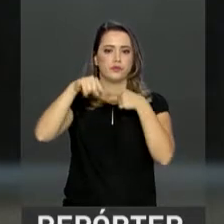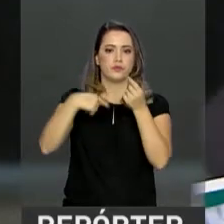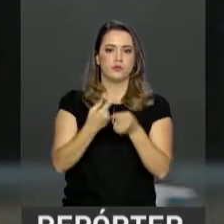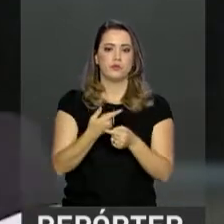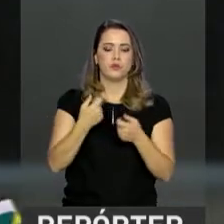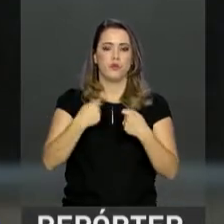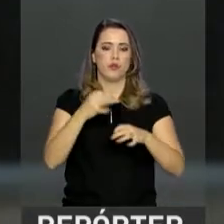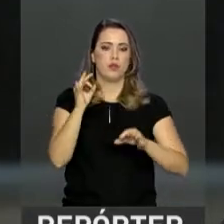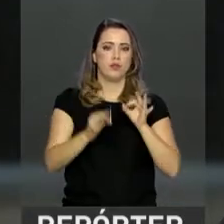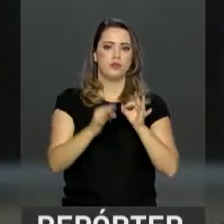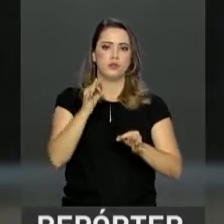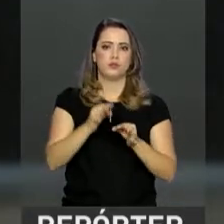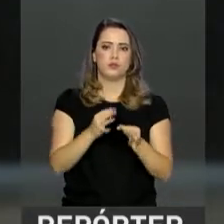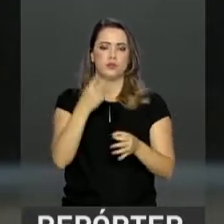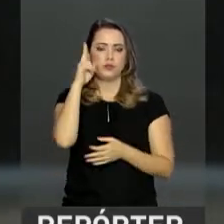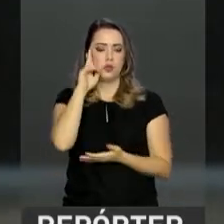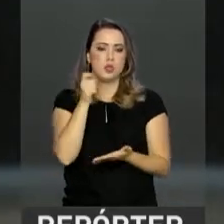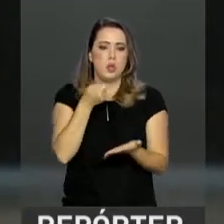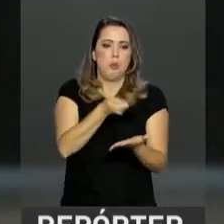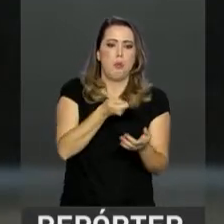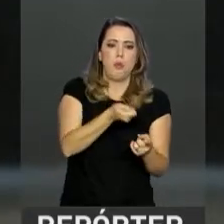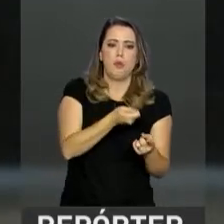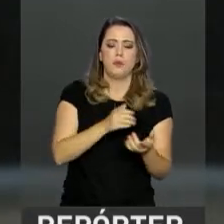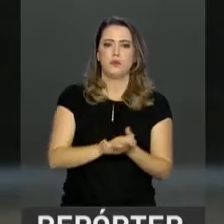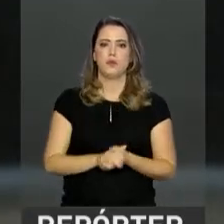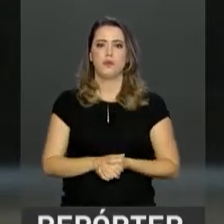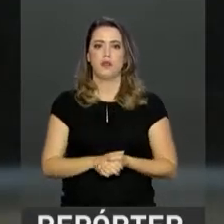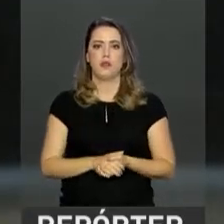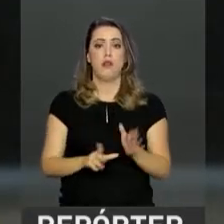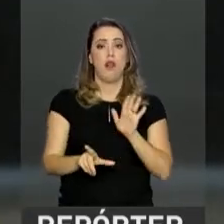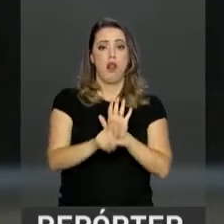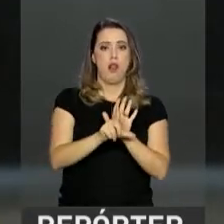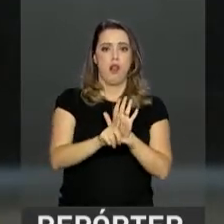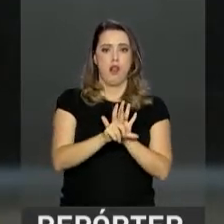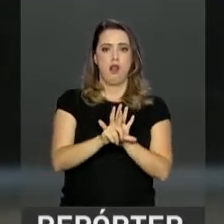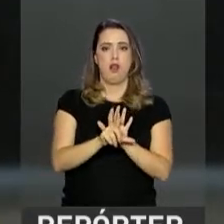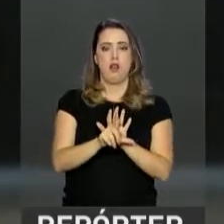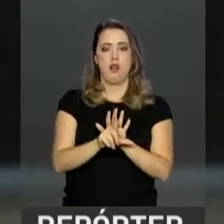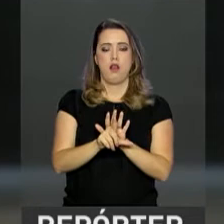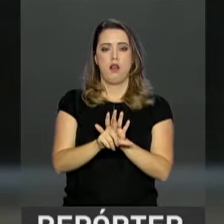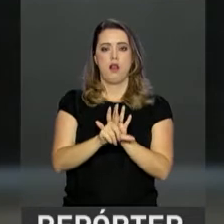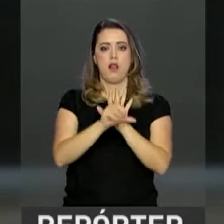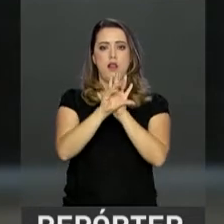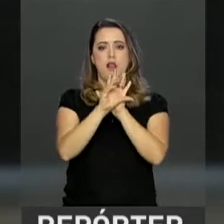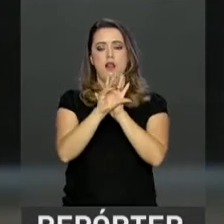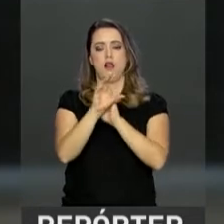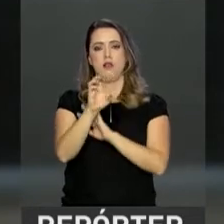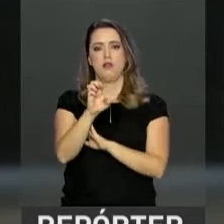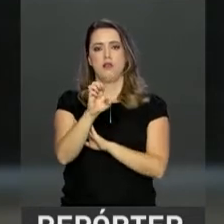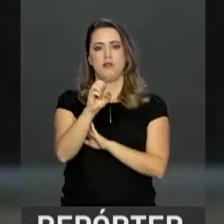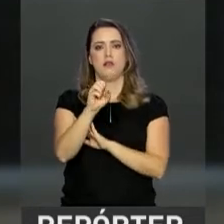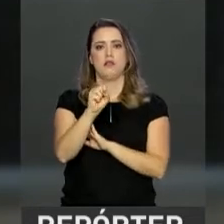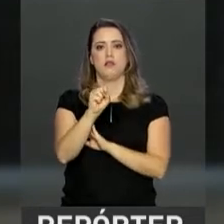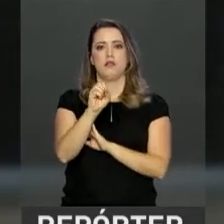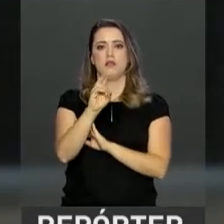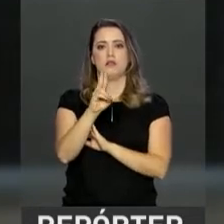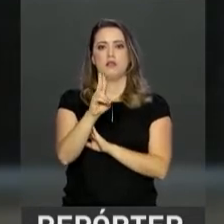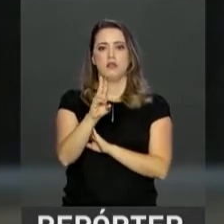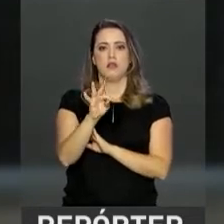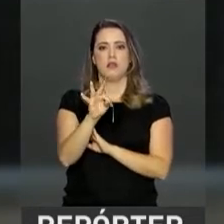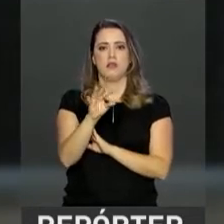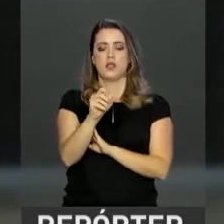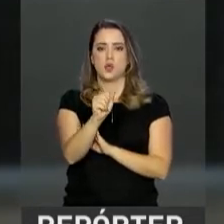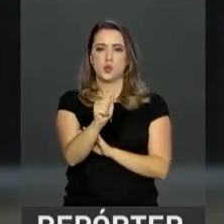né? Esta é também conhecida como Lei da Escuta, né? Como, por exemplo, uma parte que prevalece